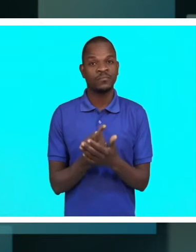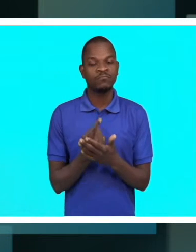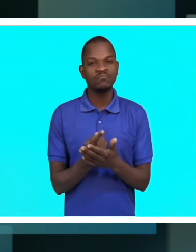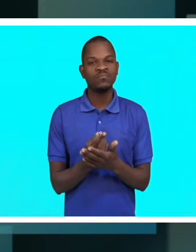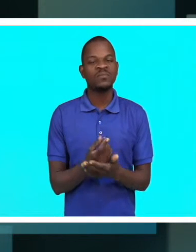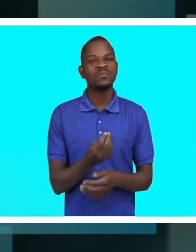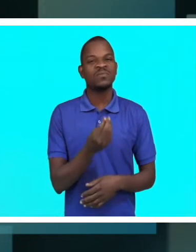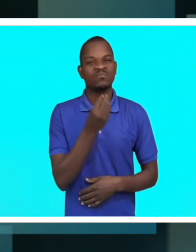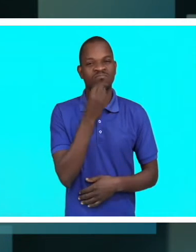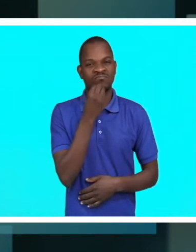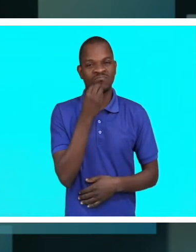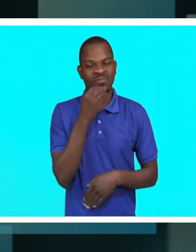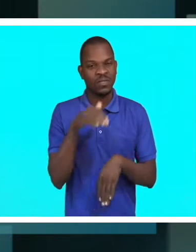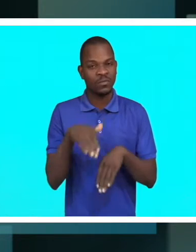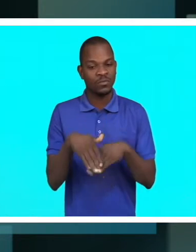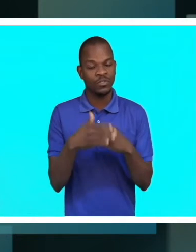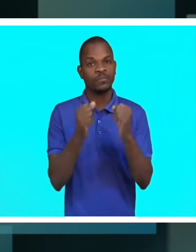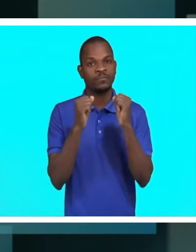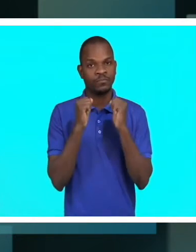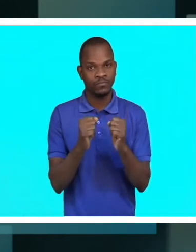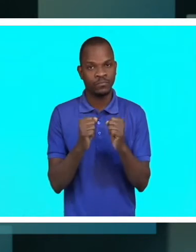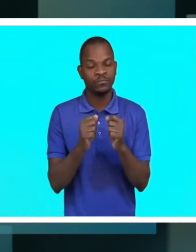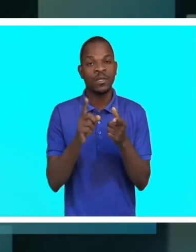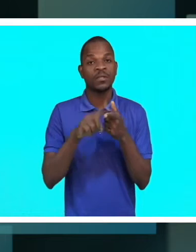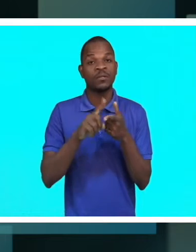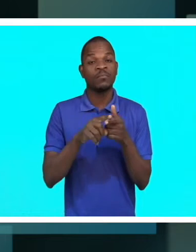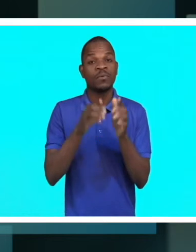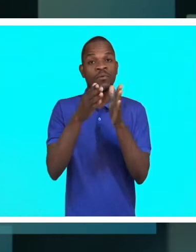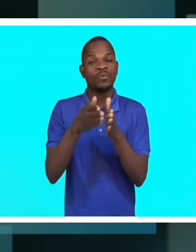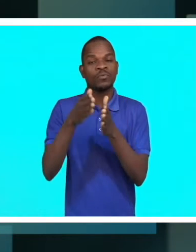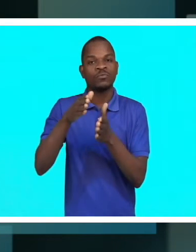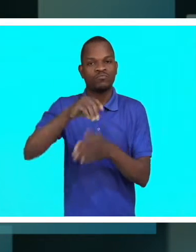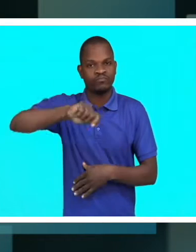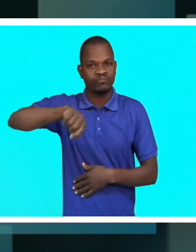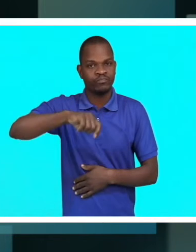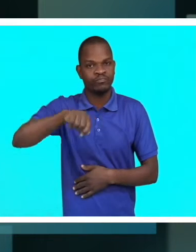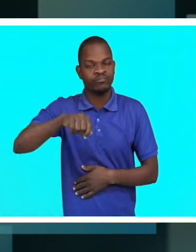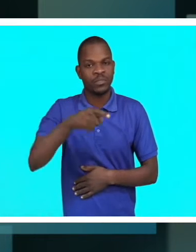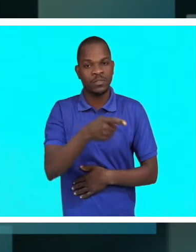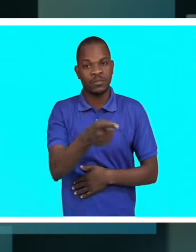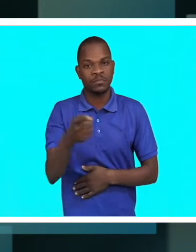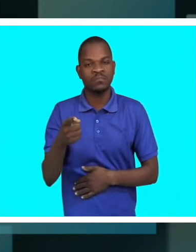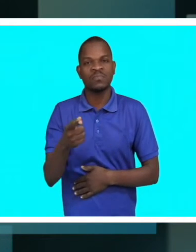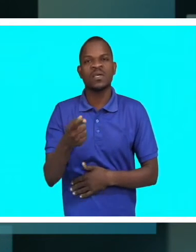que ele seja consumido no mesmo dia, que as pessoas também que estão a preparar estes alimentos